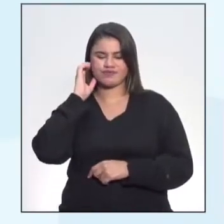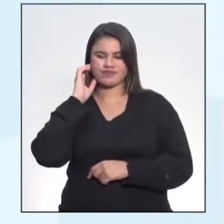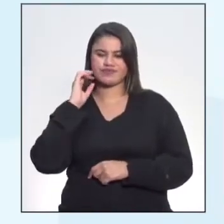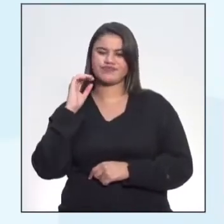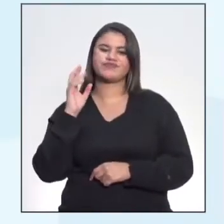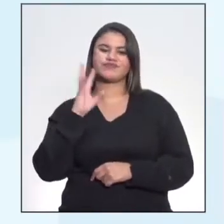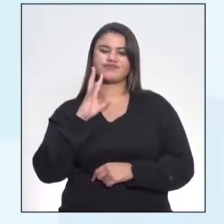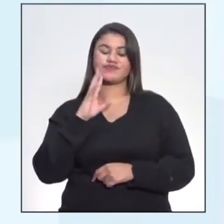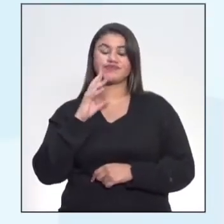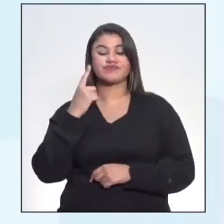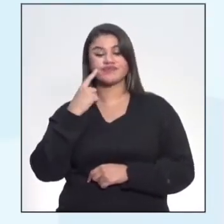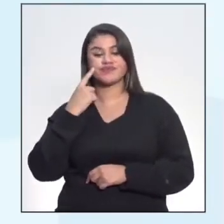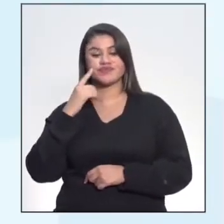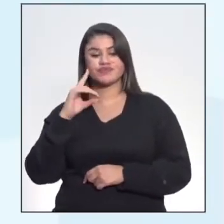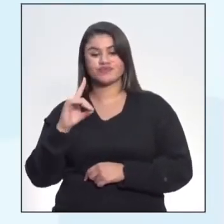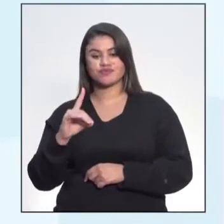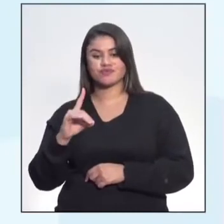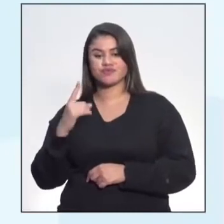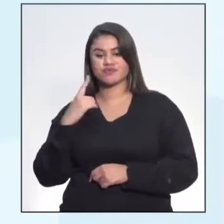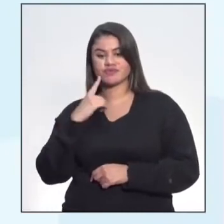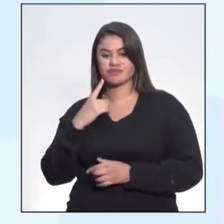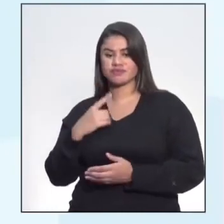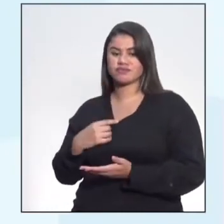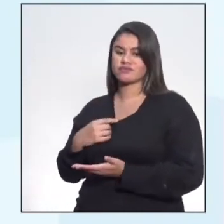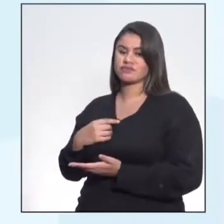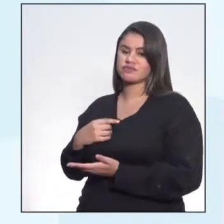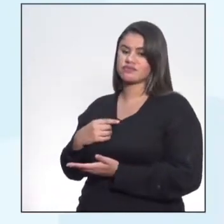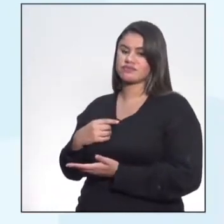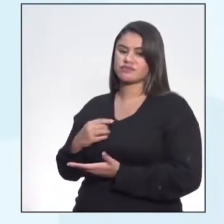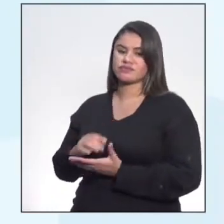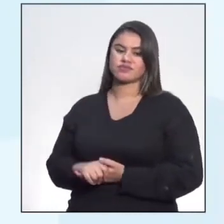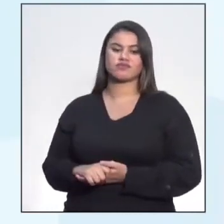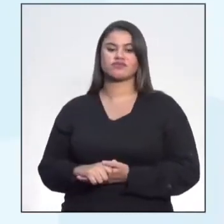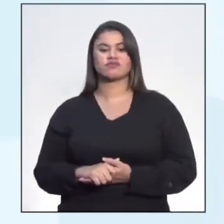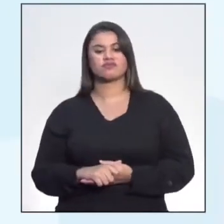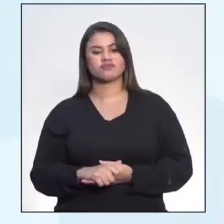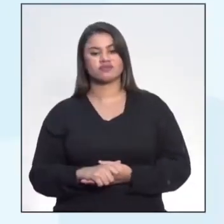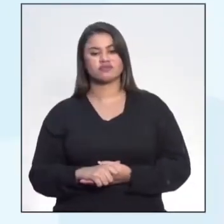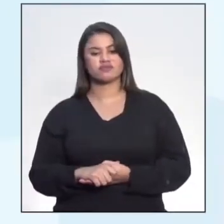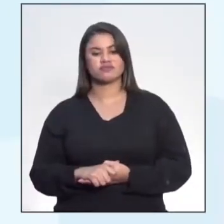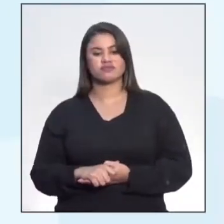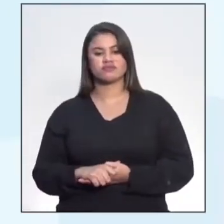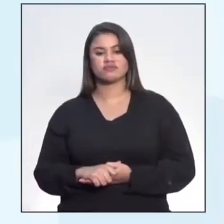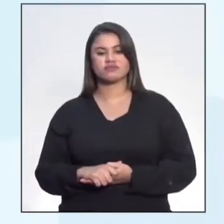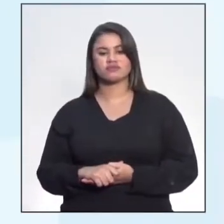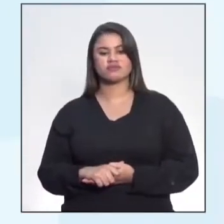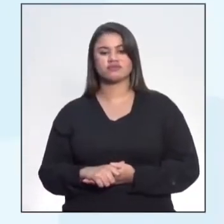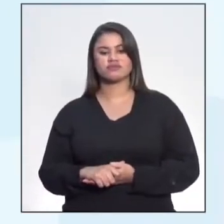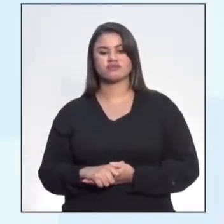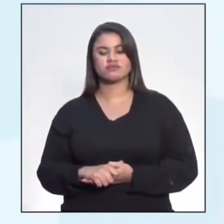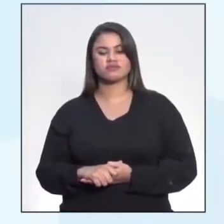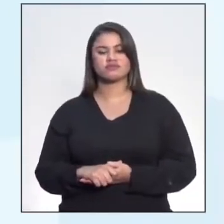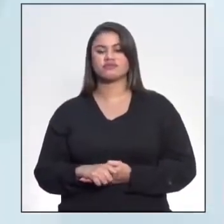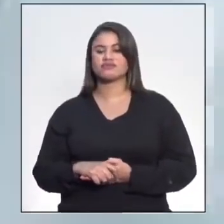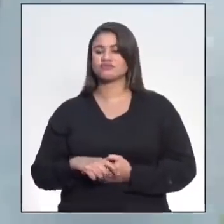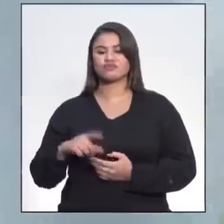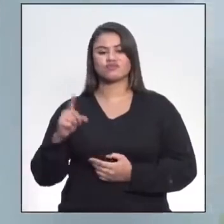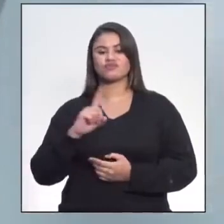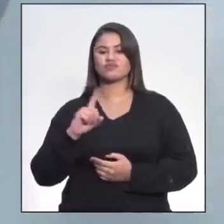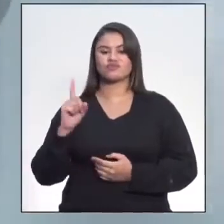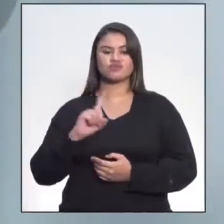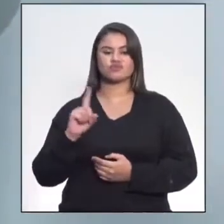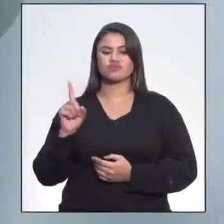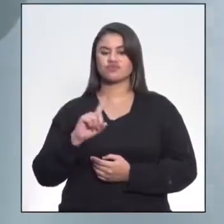para o D. O que é o D? Perguntava se cruzava na origem ou não. Então, volta para mim aqui, por favor. Olha, não cruza na